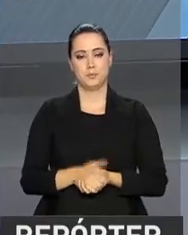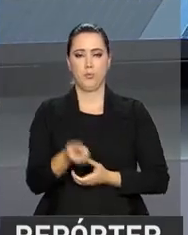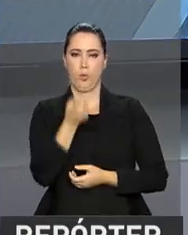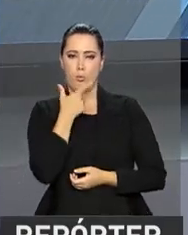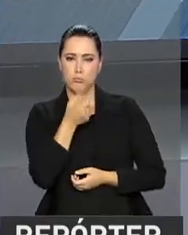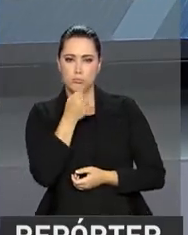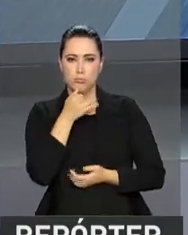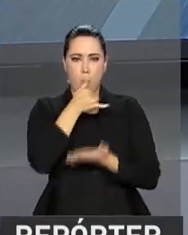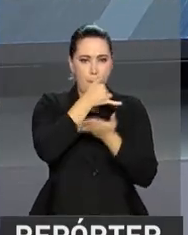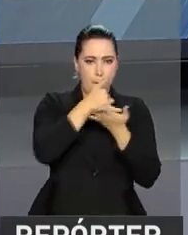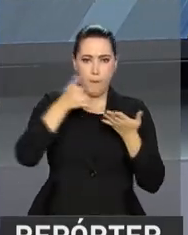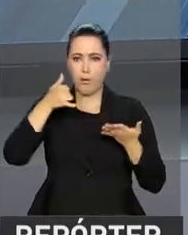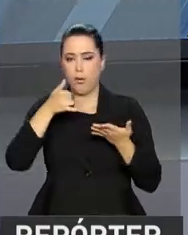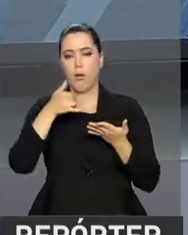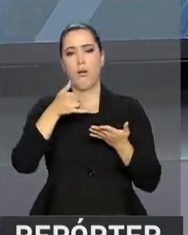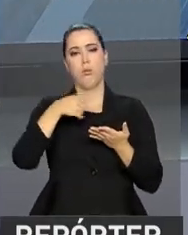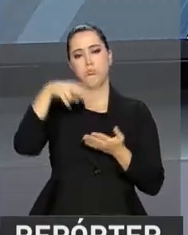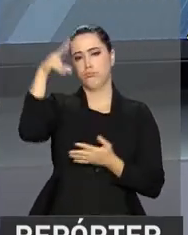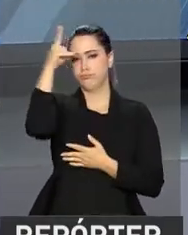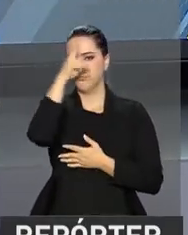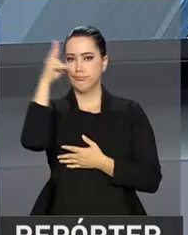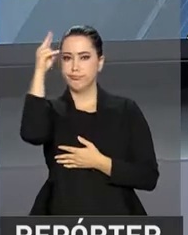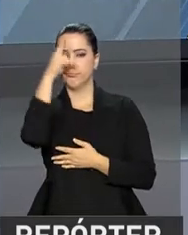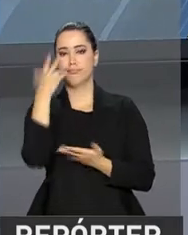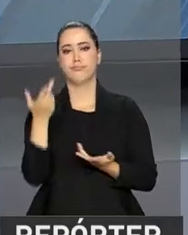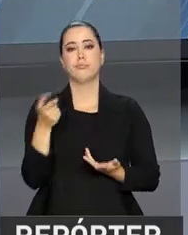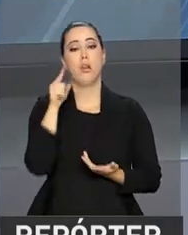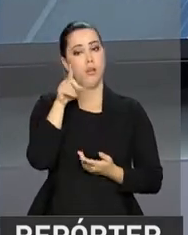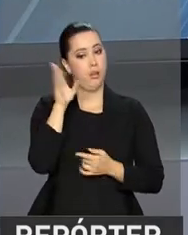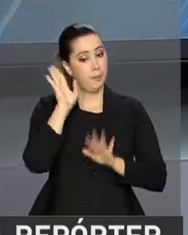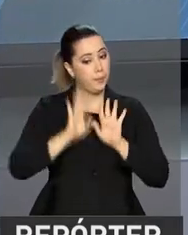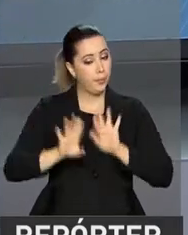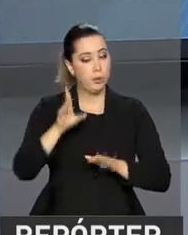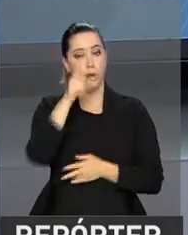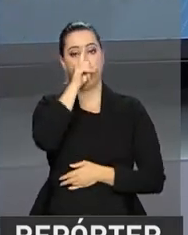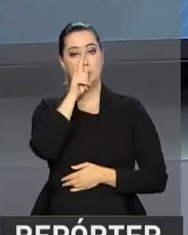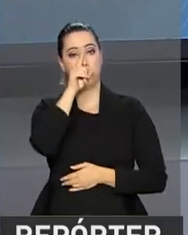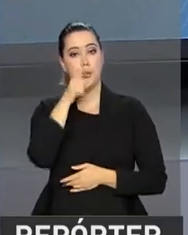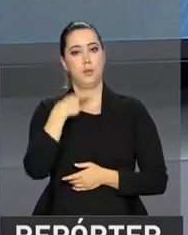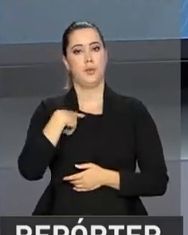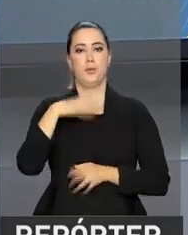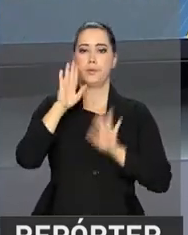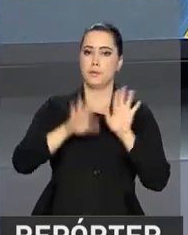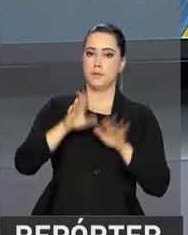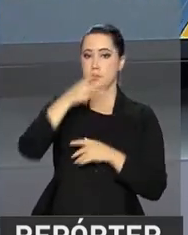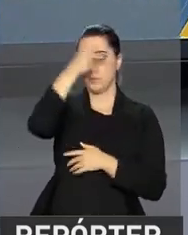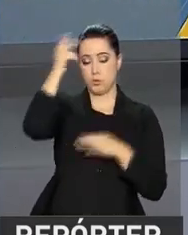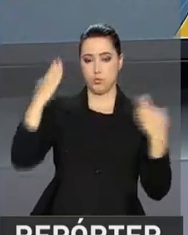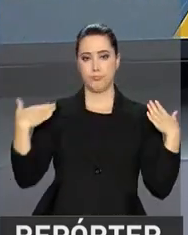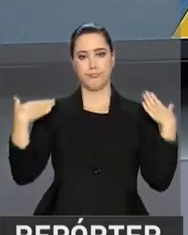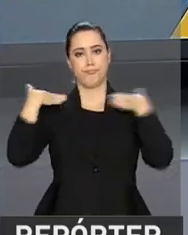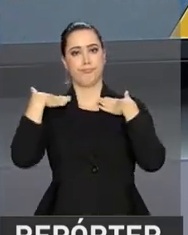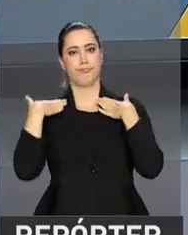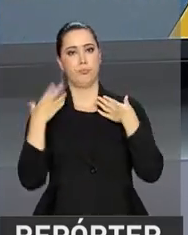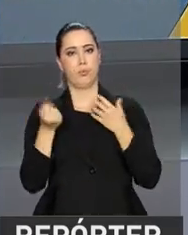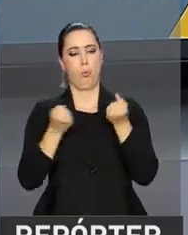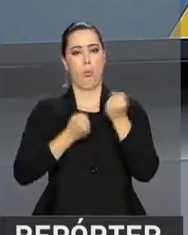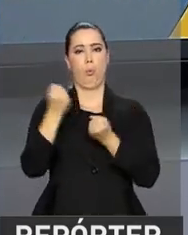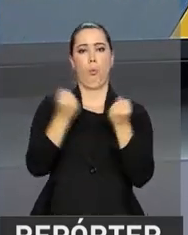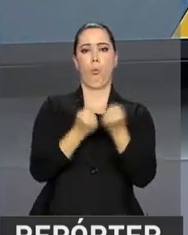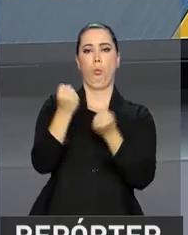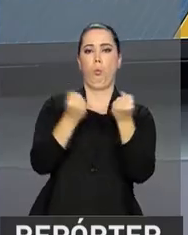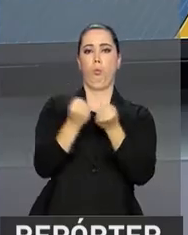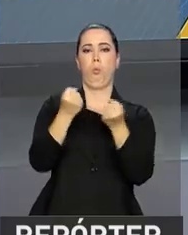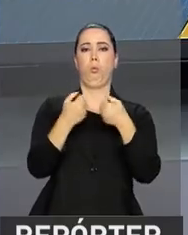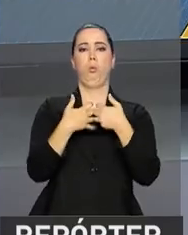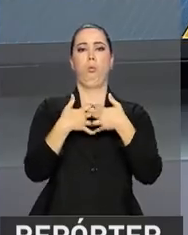rebite cocaína álcool substâncias perigosas usadas por alguns caminhoneiros especialmente aqueles que enfrentam jornadas